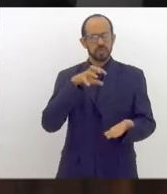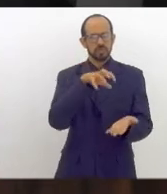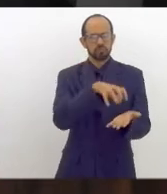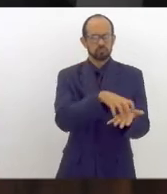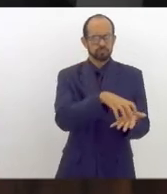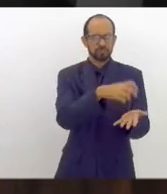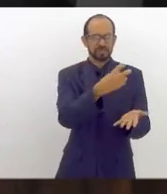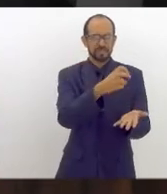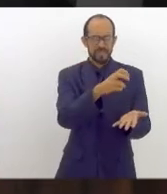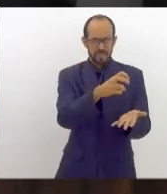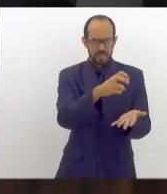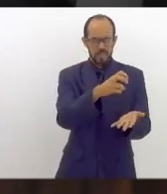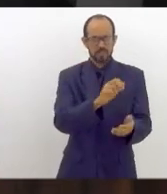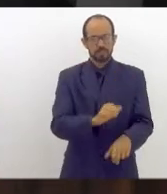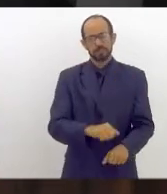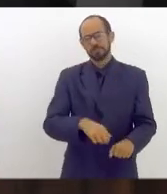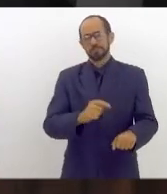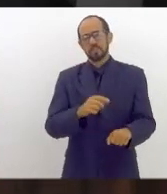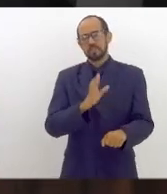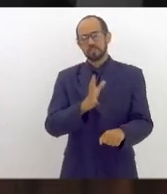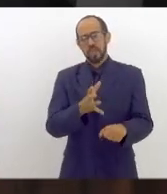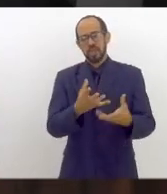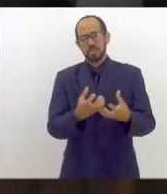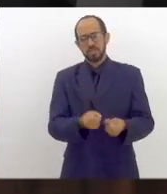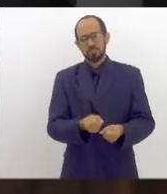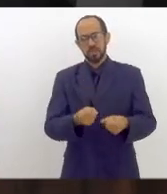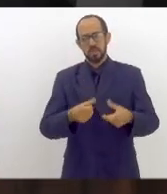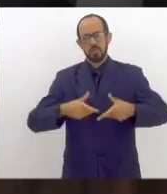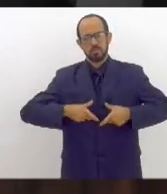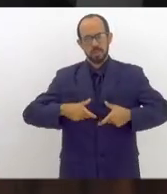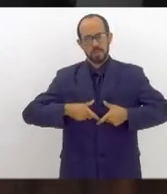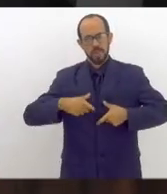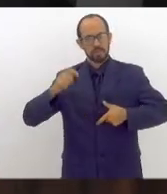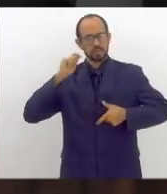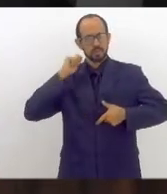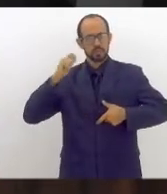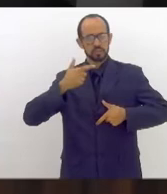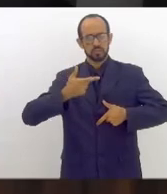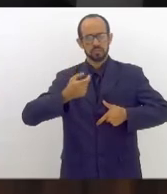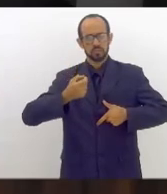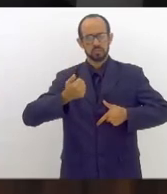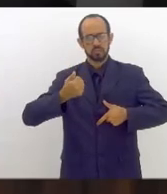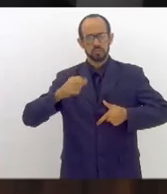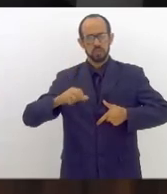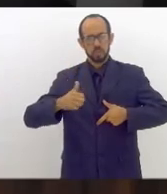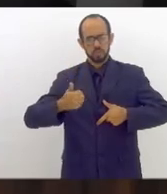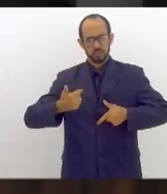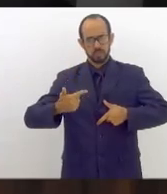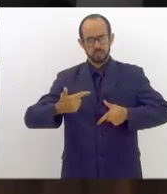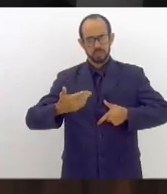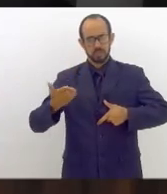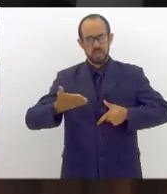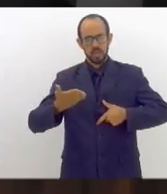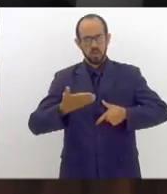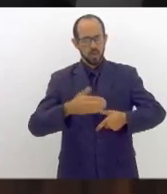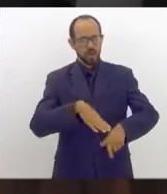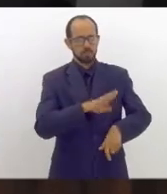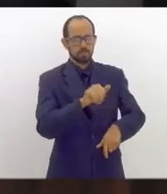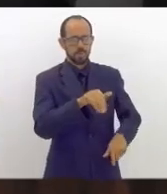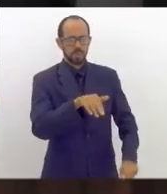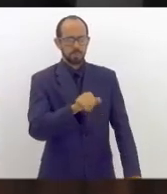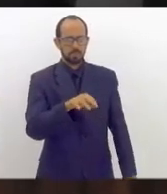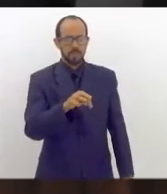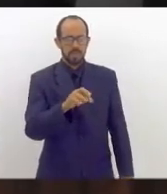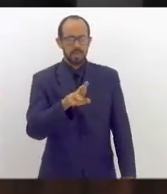criminal já recebeu a medalha Tiradentes no ano de 2012 e agora merecidamente o título de benedett do Estado do Rio de